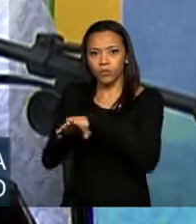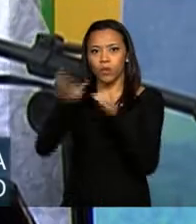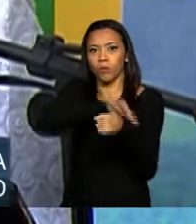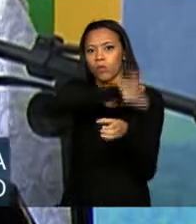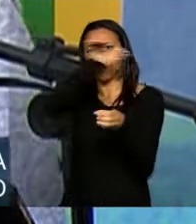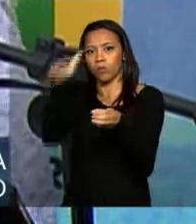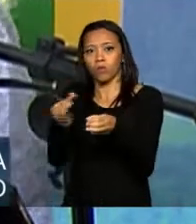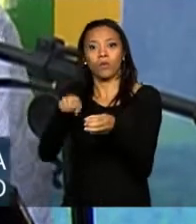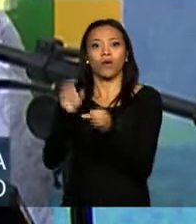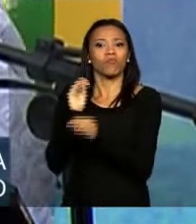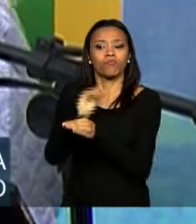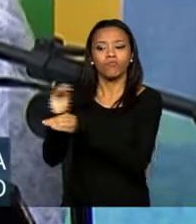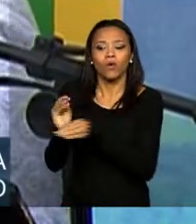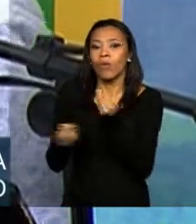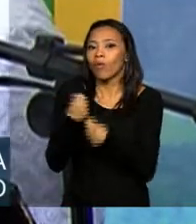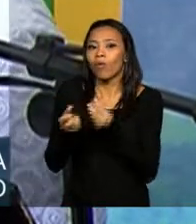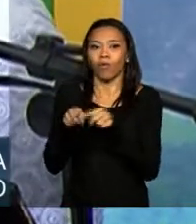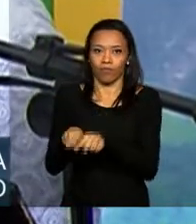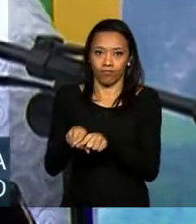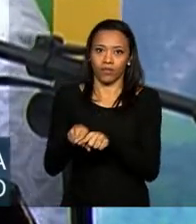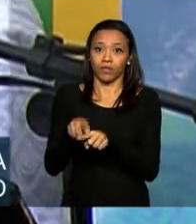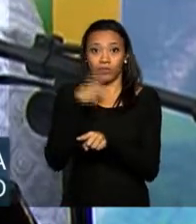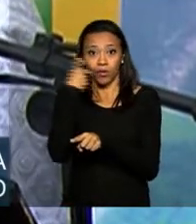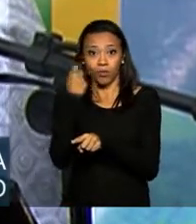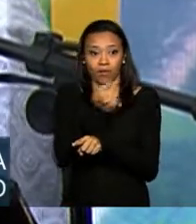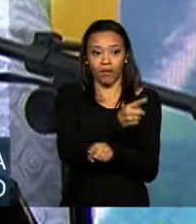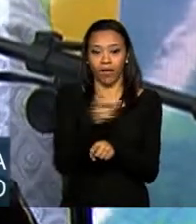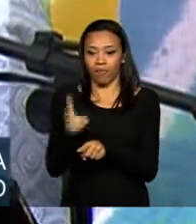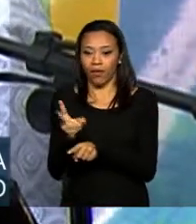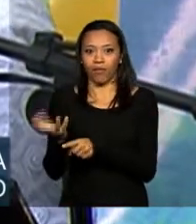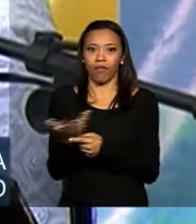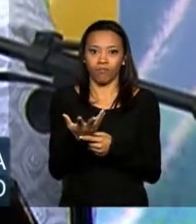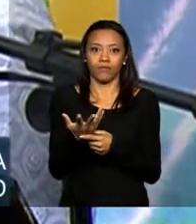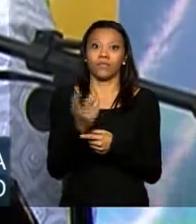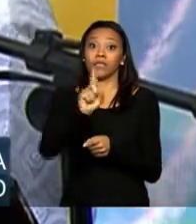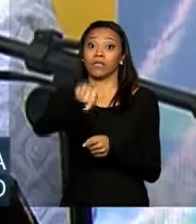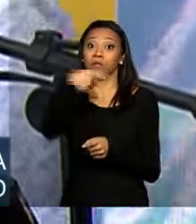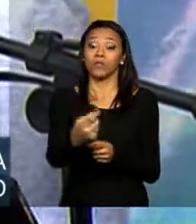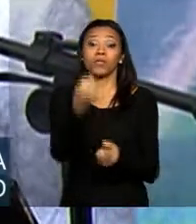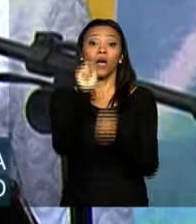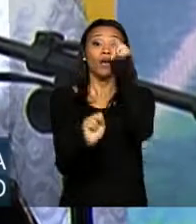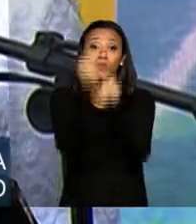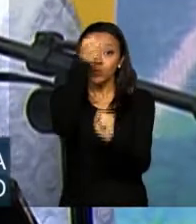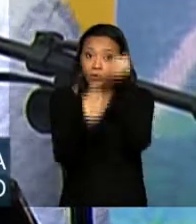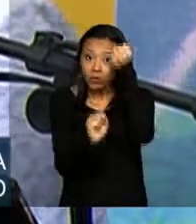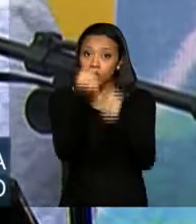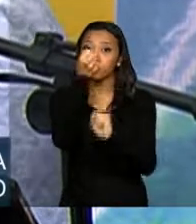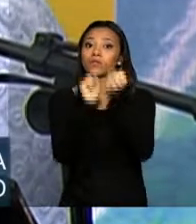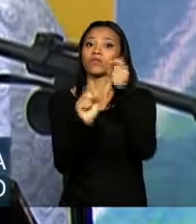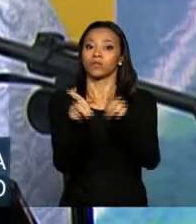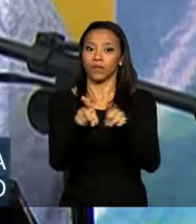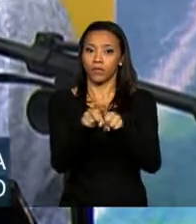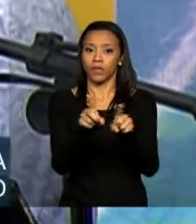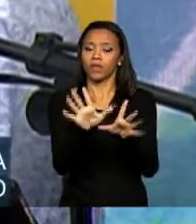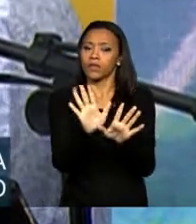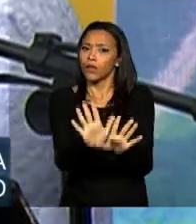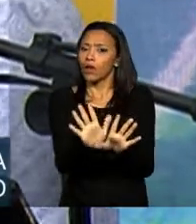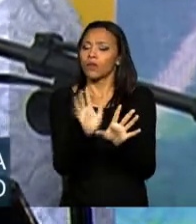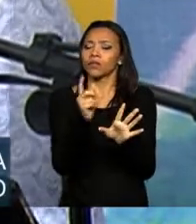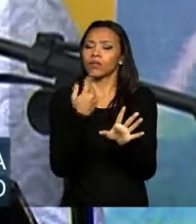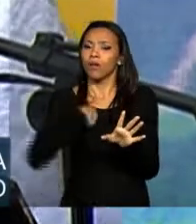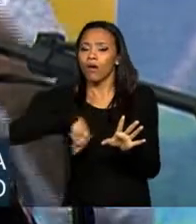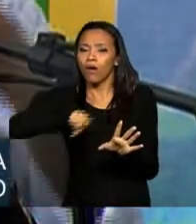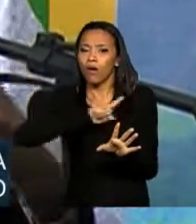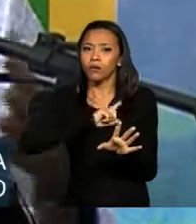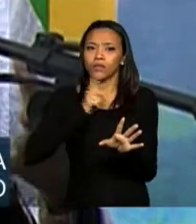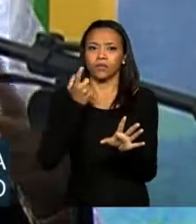mim o presidente da cooperativa aqui onde nós estamos vai ser a indústria O que é muito simbólico nós estamos justamente